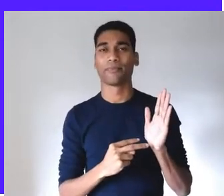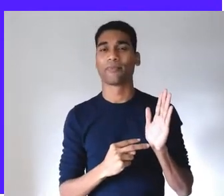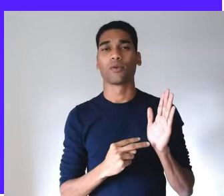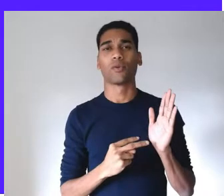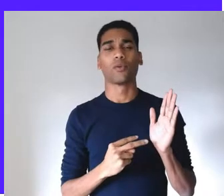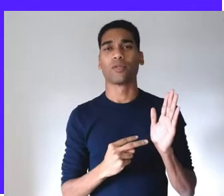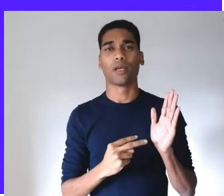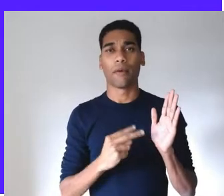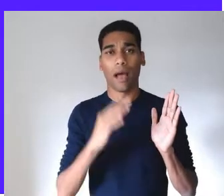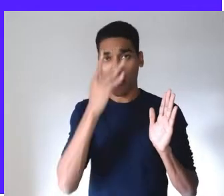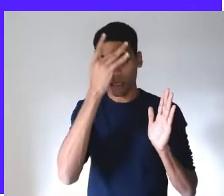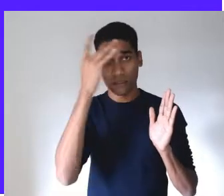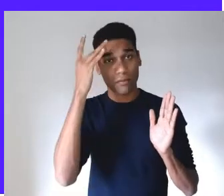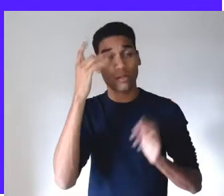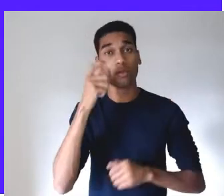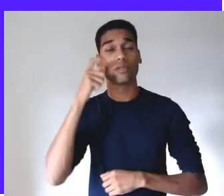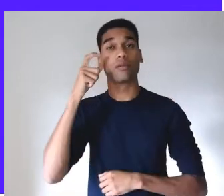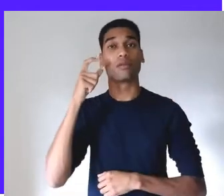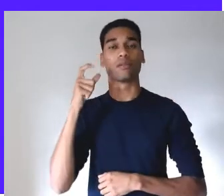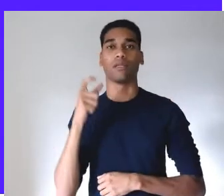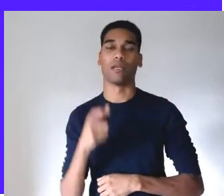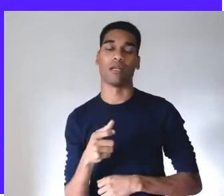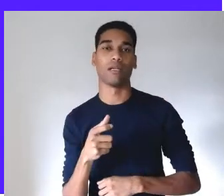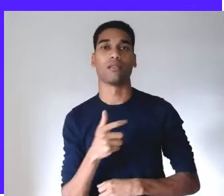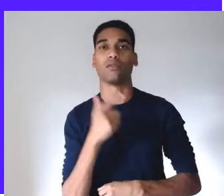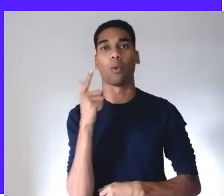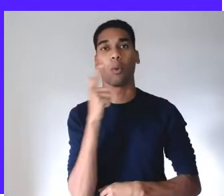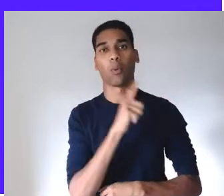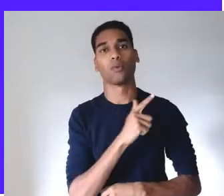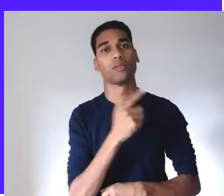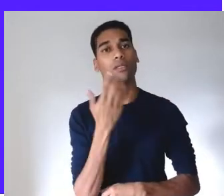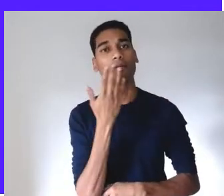por entender melhor a sociedade e